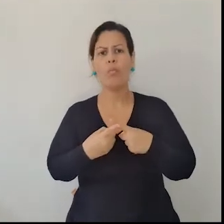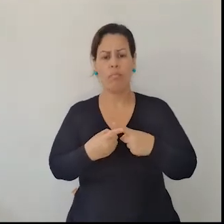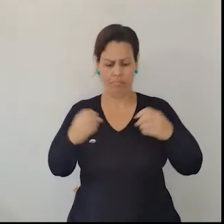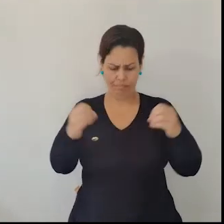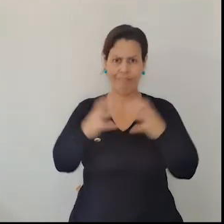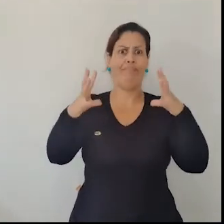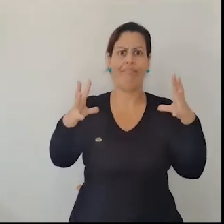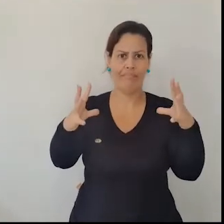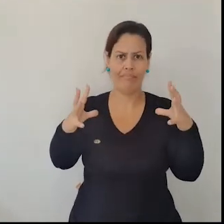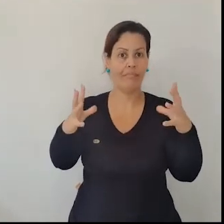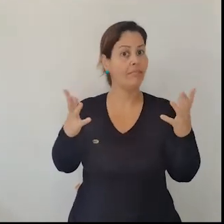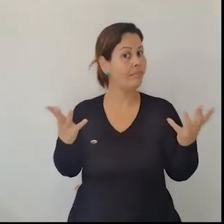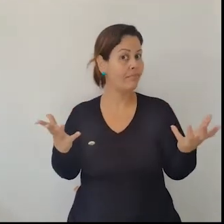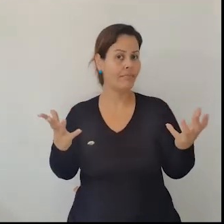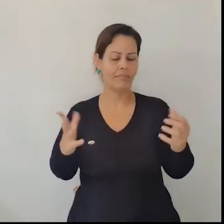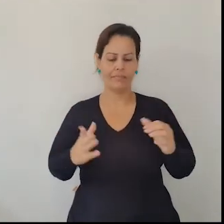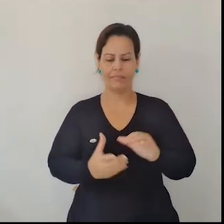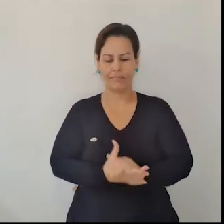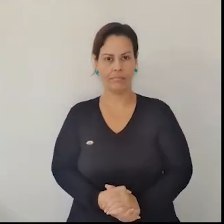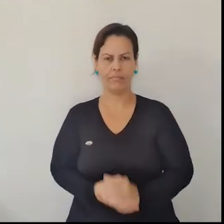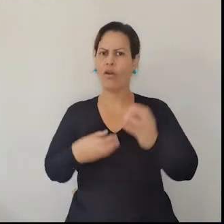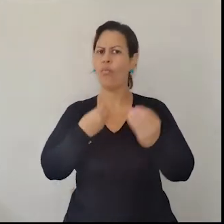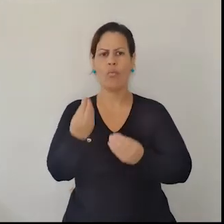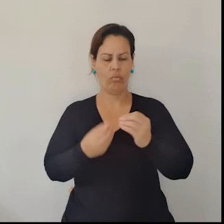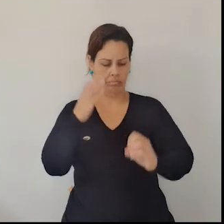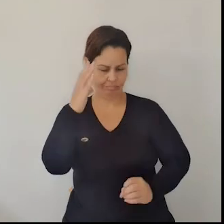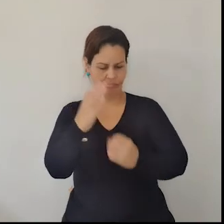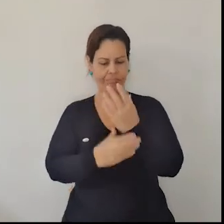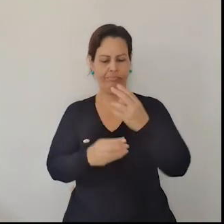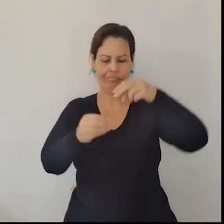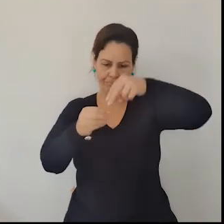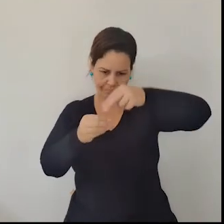ou seja, os prótons, por que elas não se repelem?